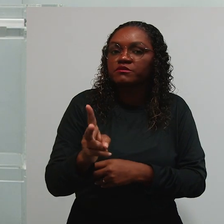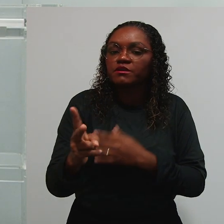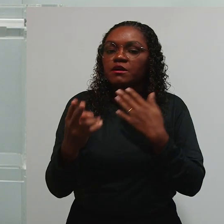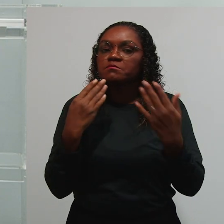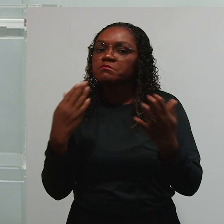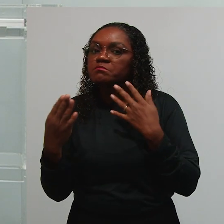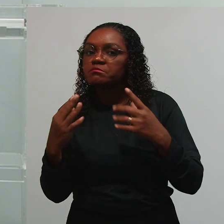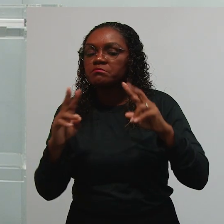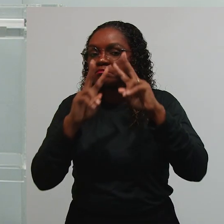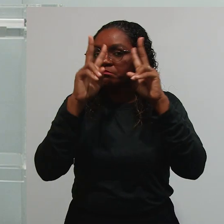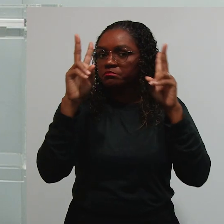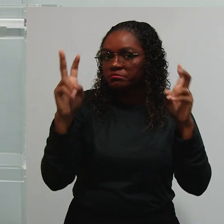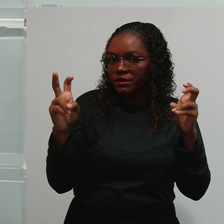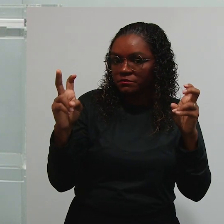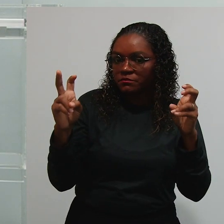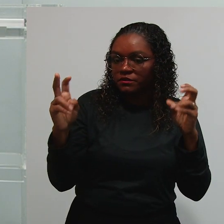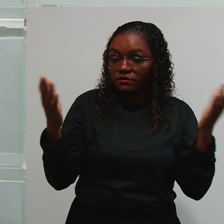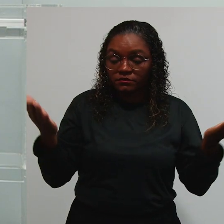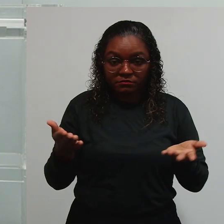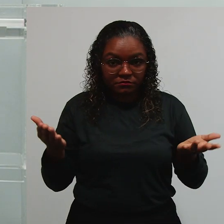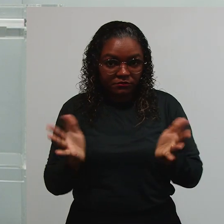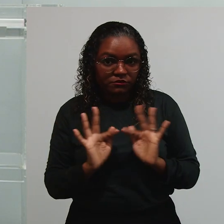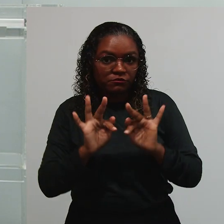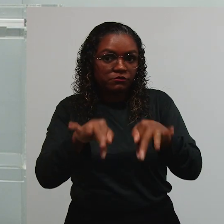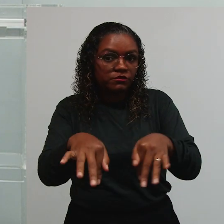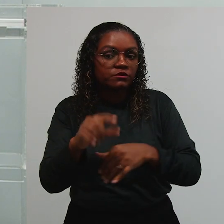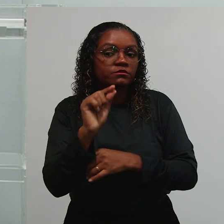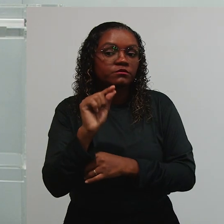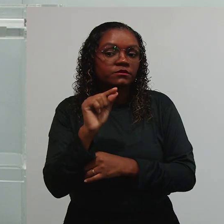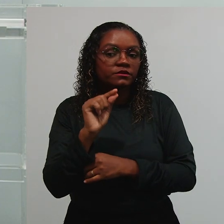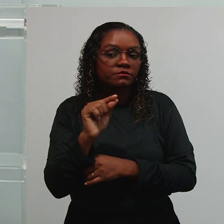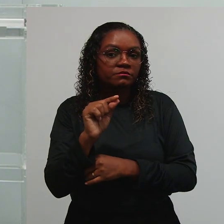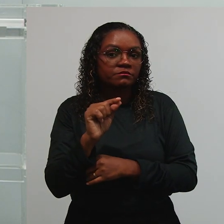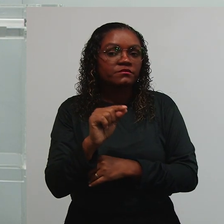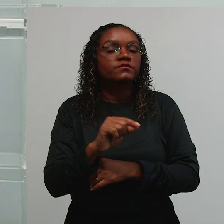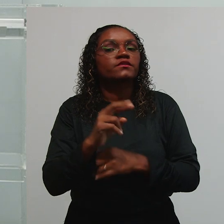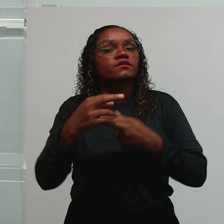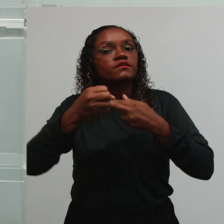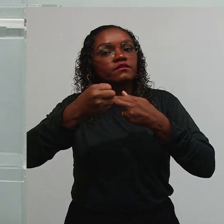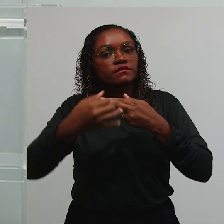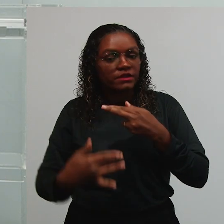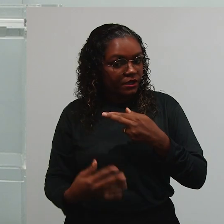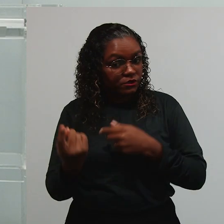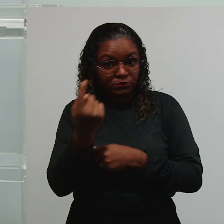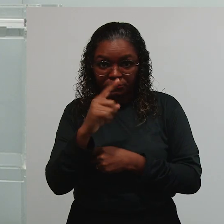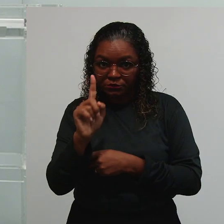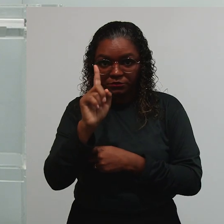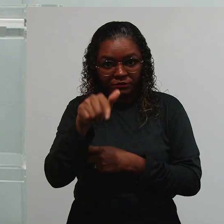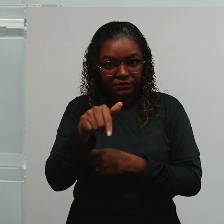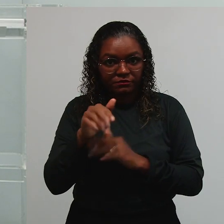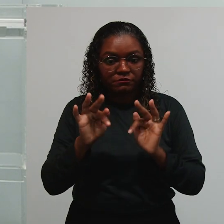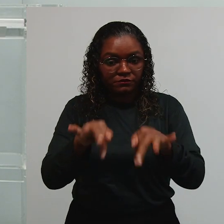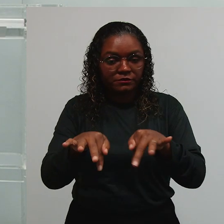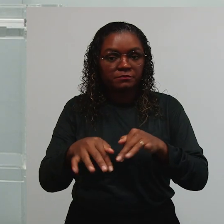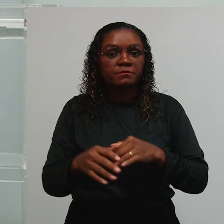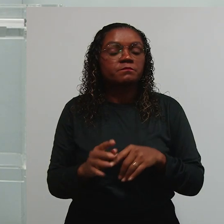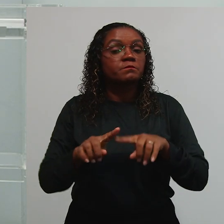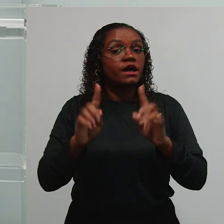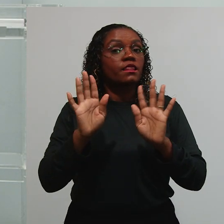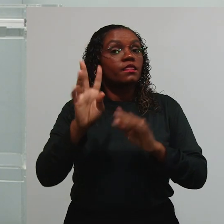discussão. E encerra efetivamente com as referências. Lembrando que